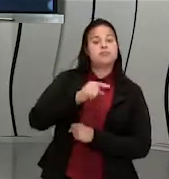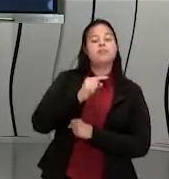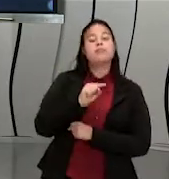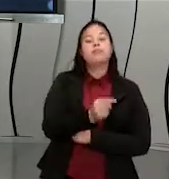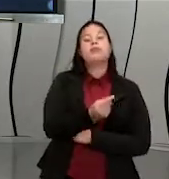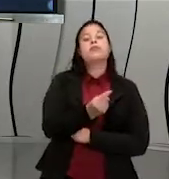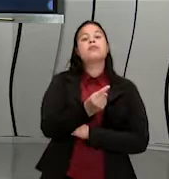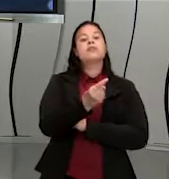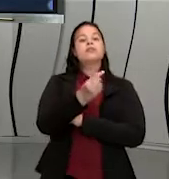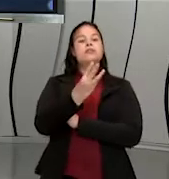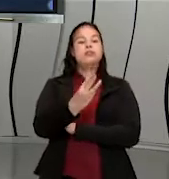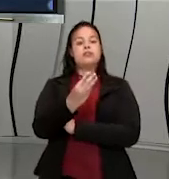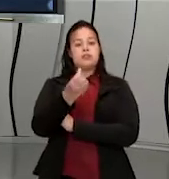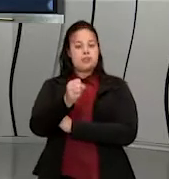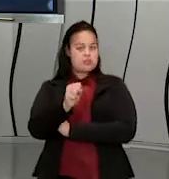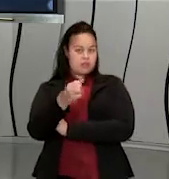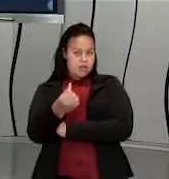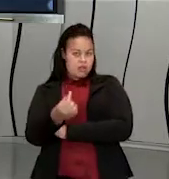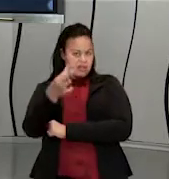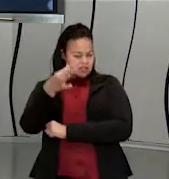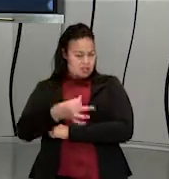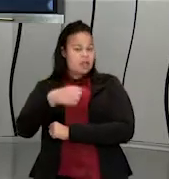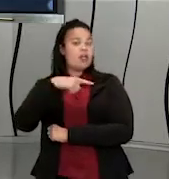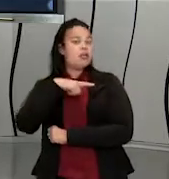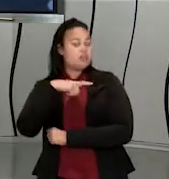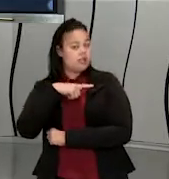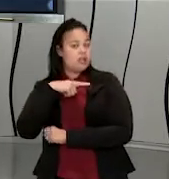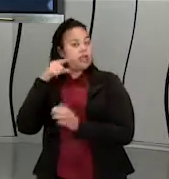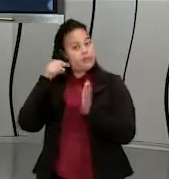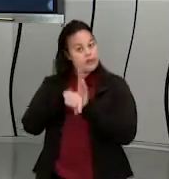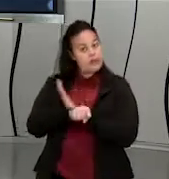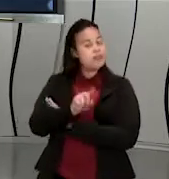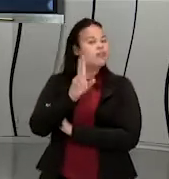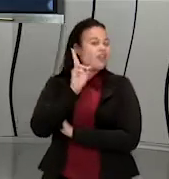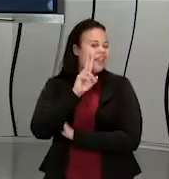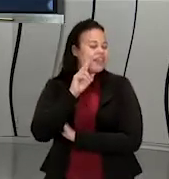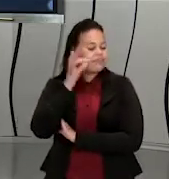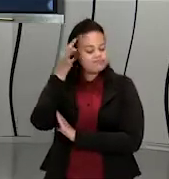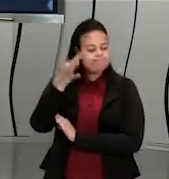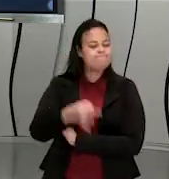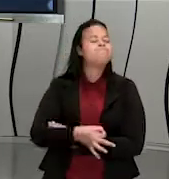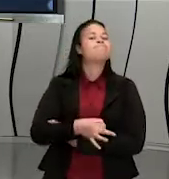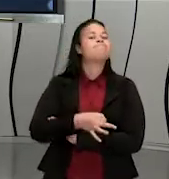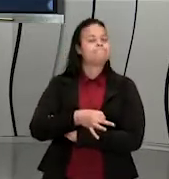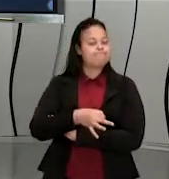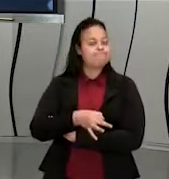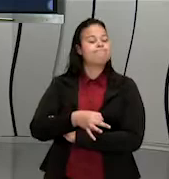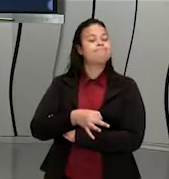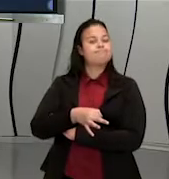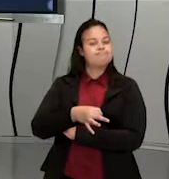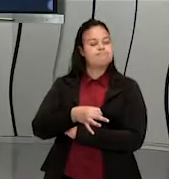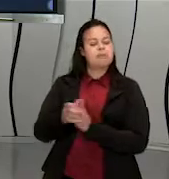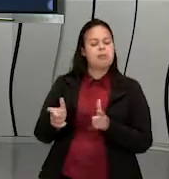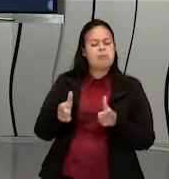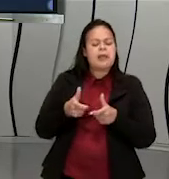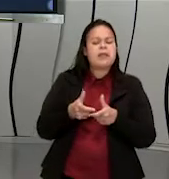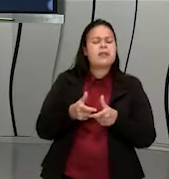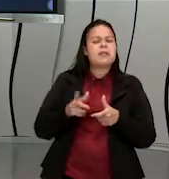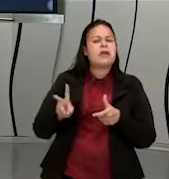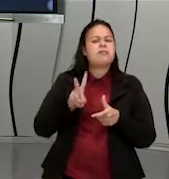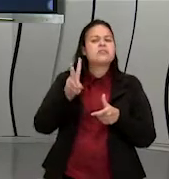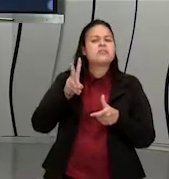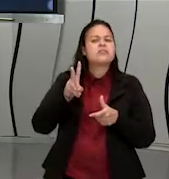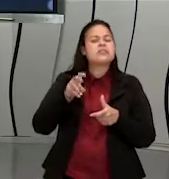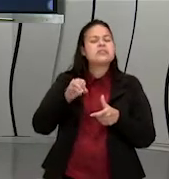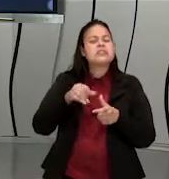1.386. E aí eu tenho certeza que lá naquela pergunta que eu te fiz, você acertou. Você falou o valor vai ficar menor, não é? Se a